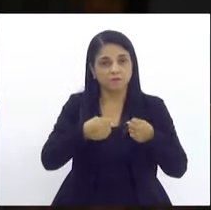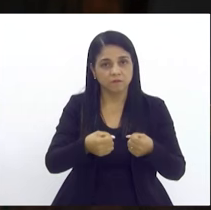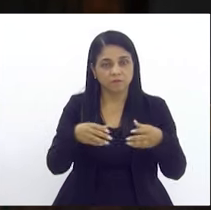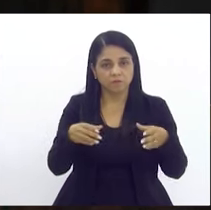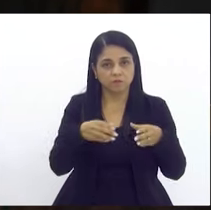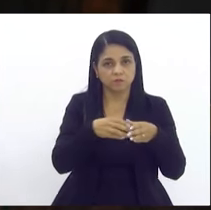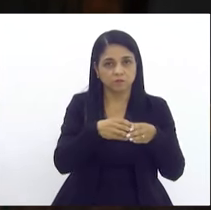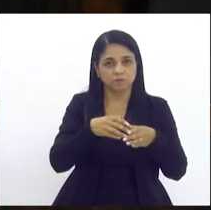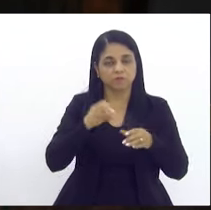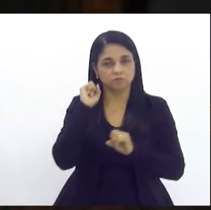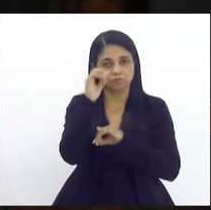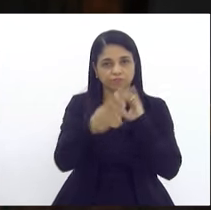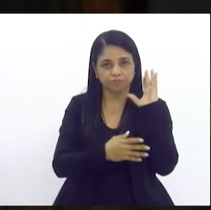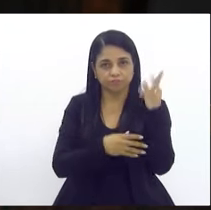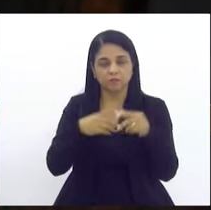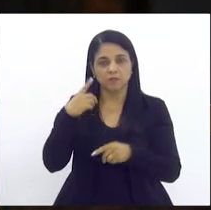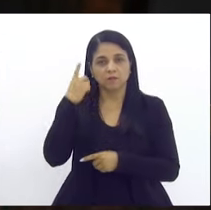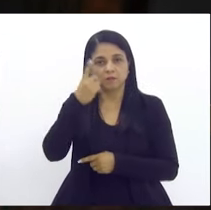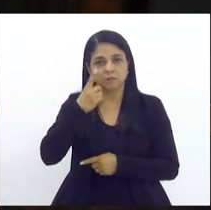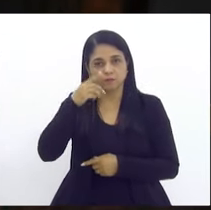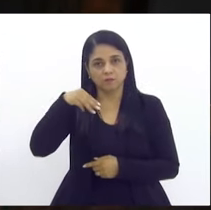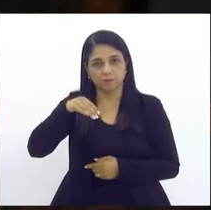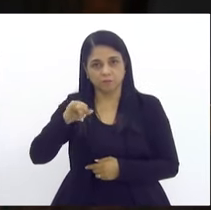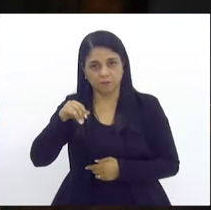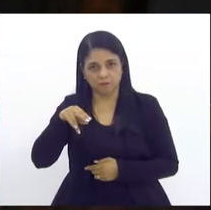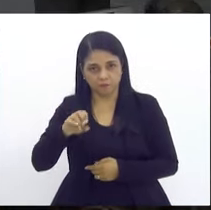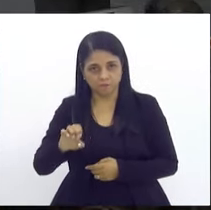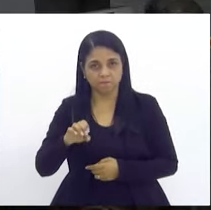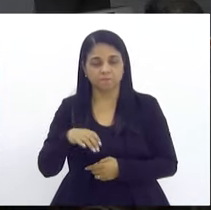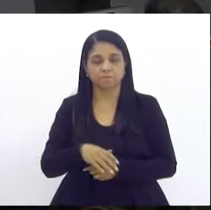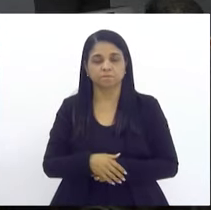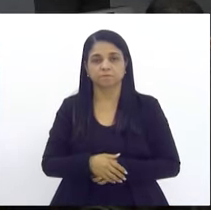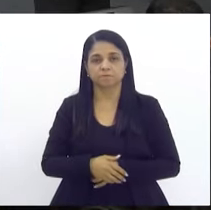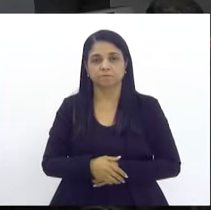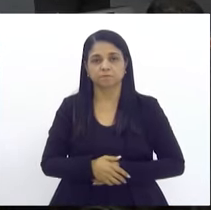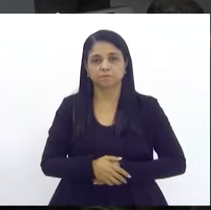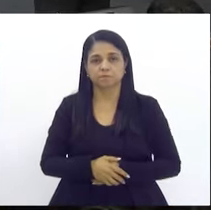Ambiente, deputado Carlos Mink.